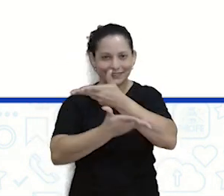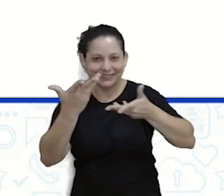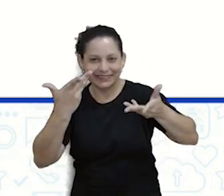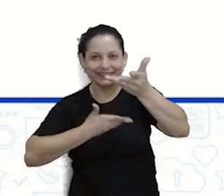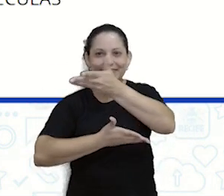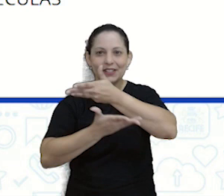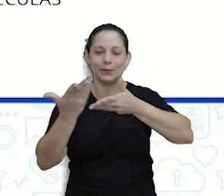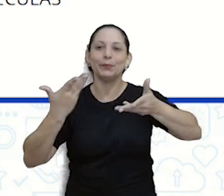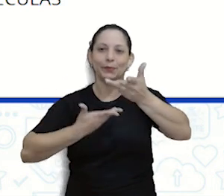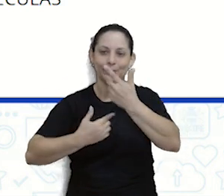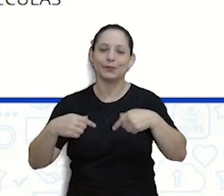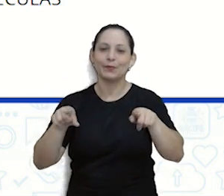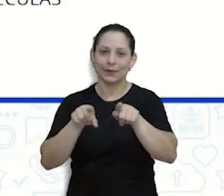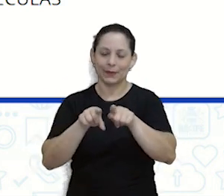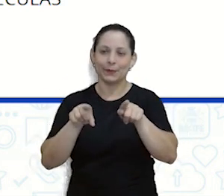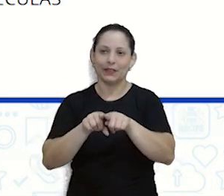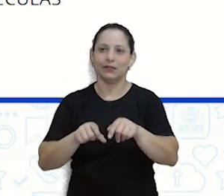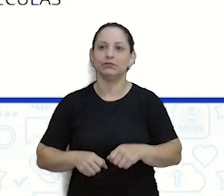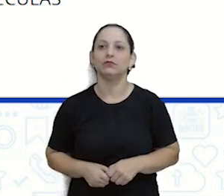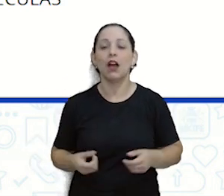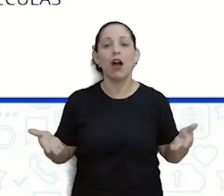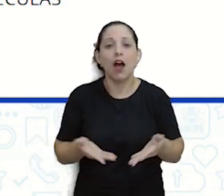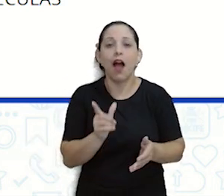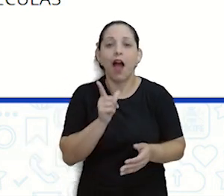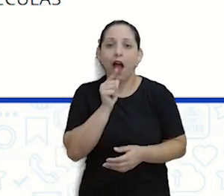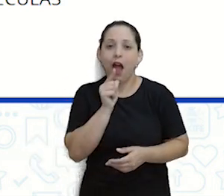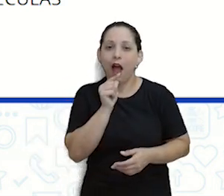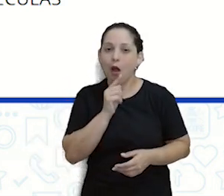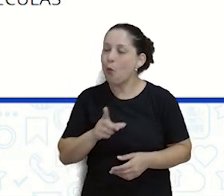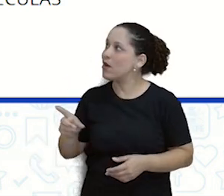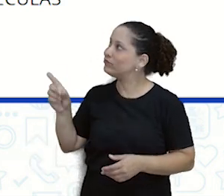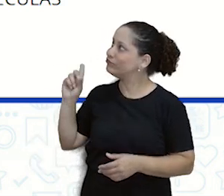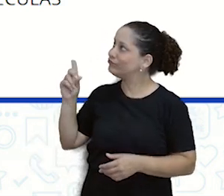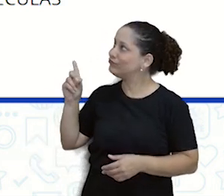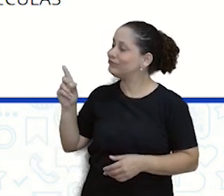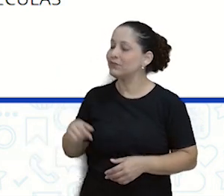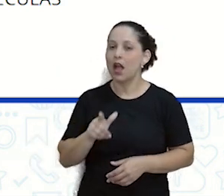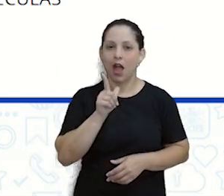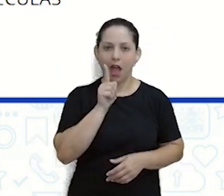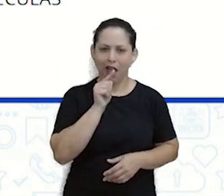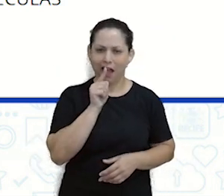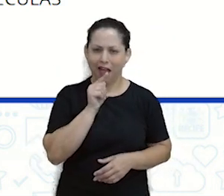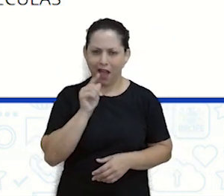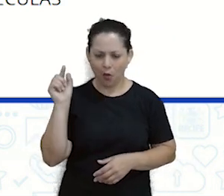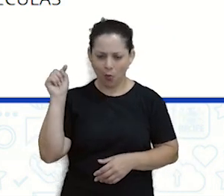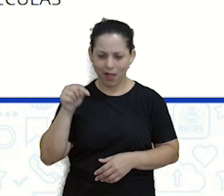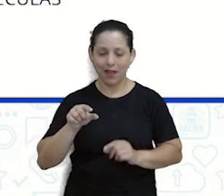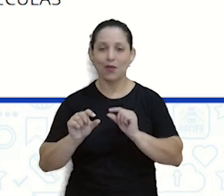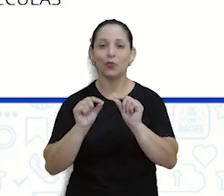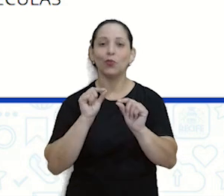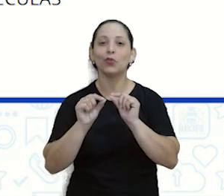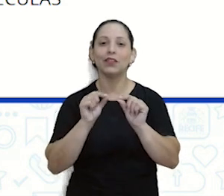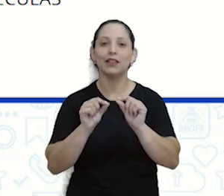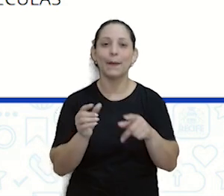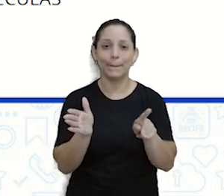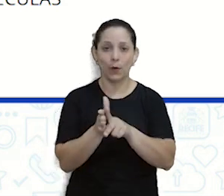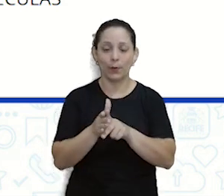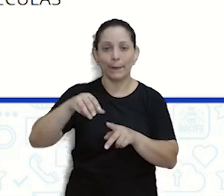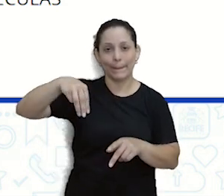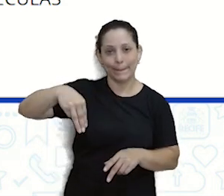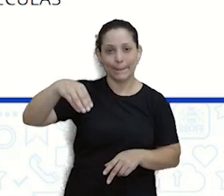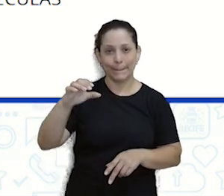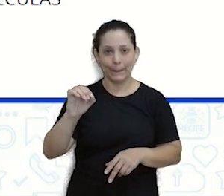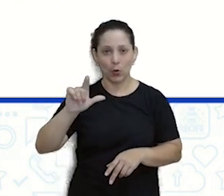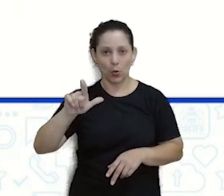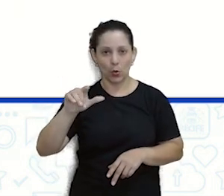esses átomos, tá? De oxigênio. E a água, como a gente já viu, né? A água é uma substância covalente ou molecular, tá certo? Formada